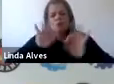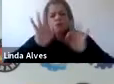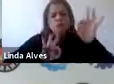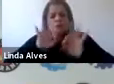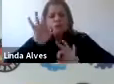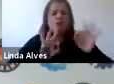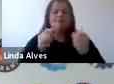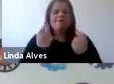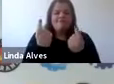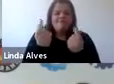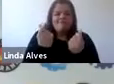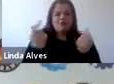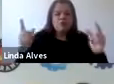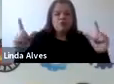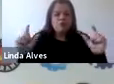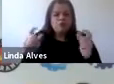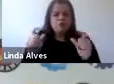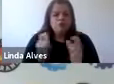ela propôs